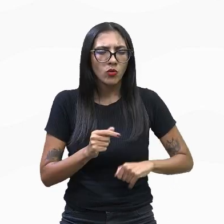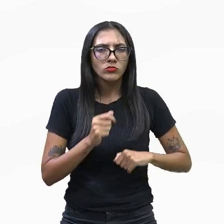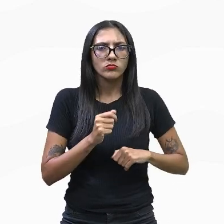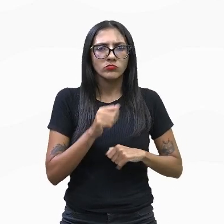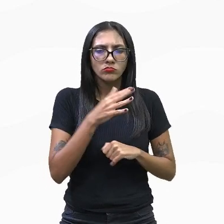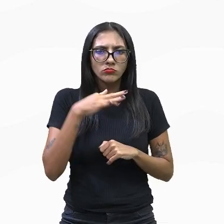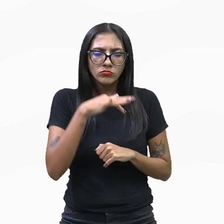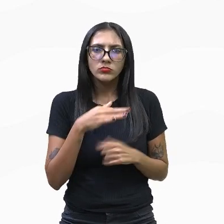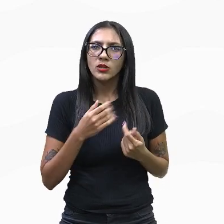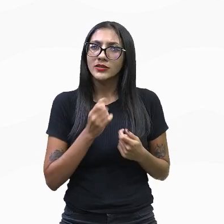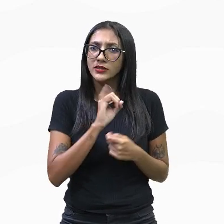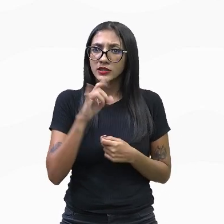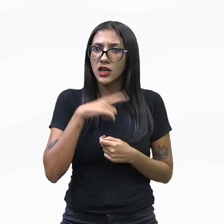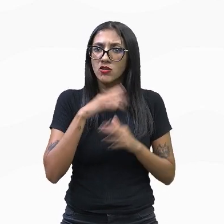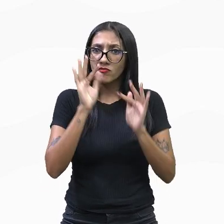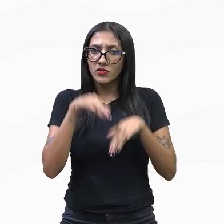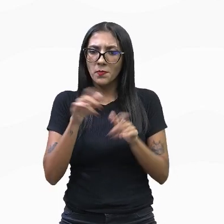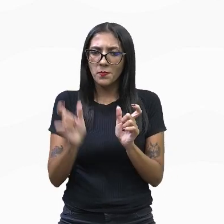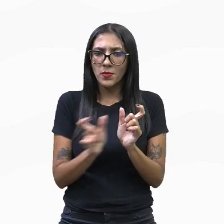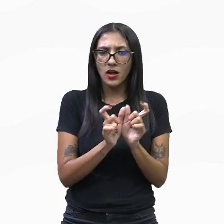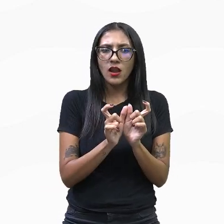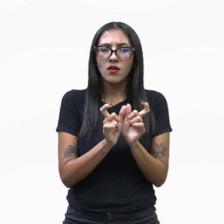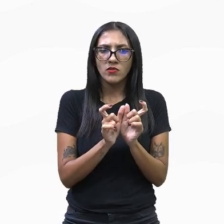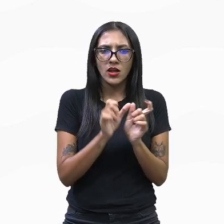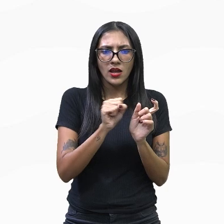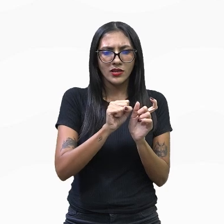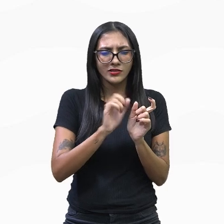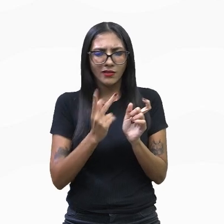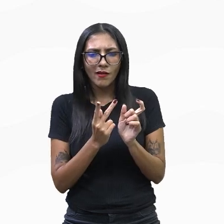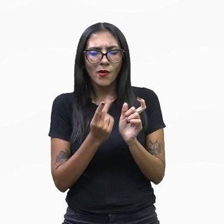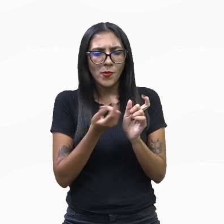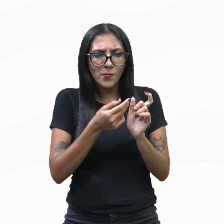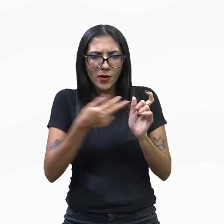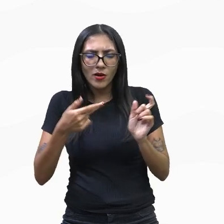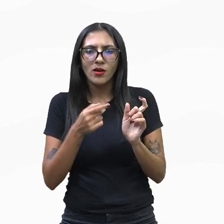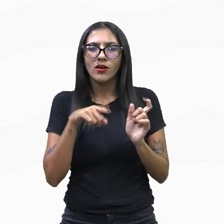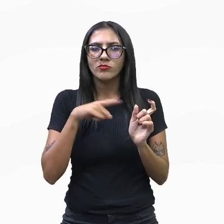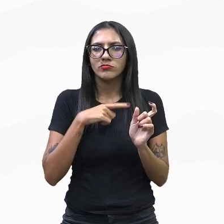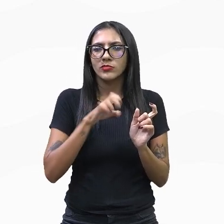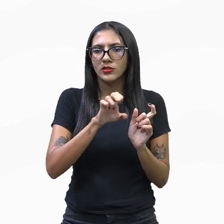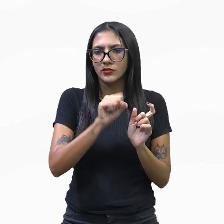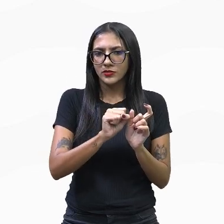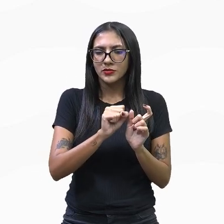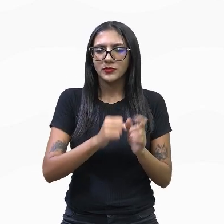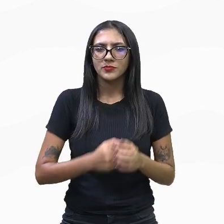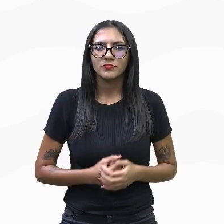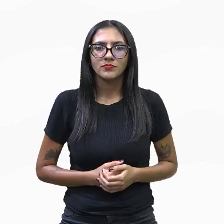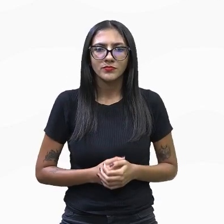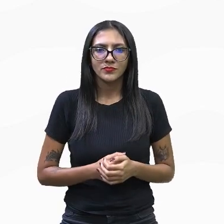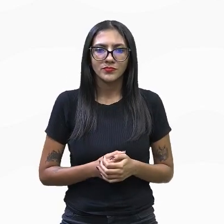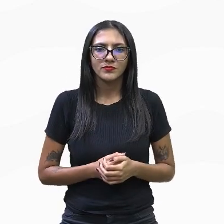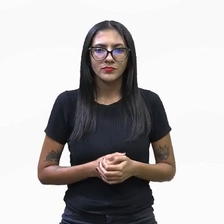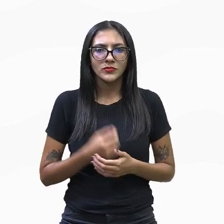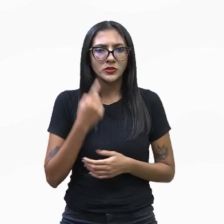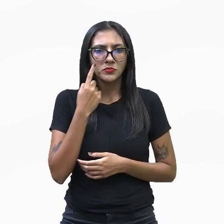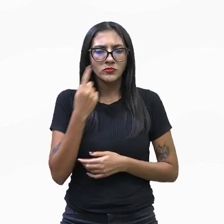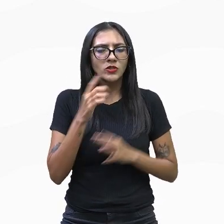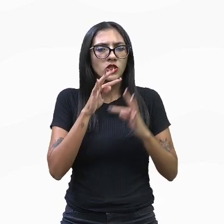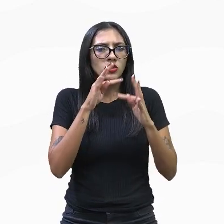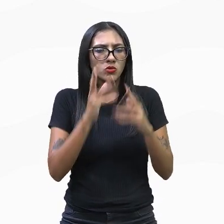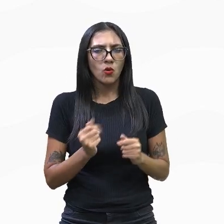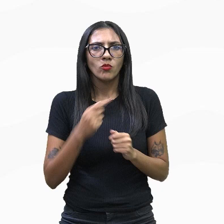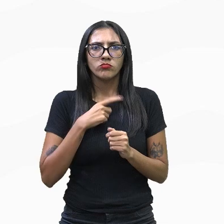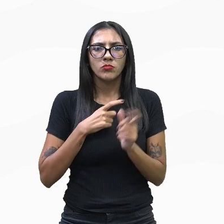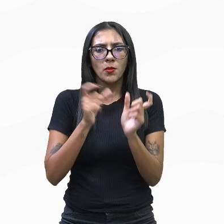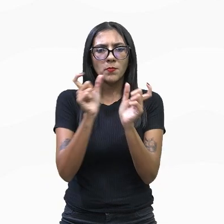essas terminações, nós vamos acrescentar ES, tá certo? Quais são as terminações mesmo, professora? S. Todos eles têm a